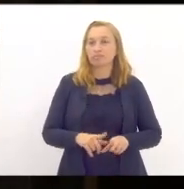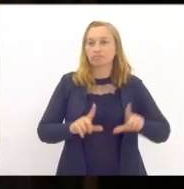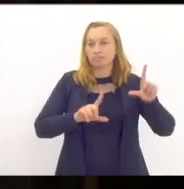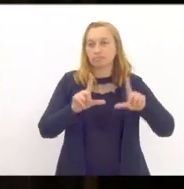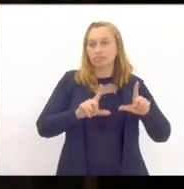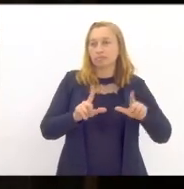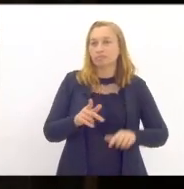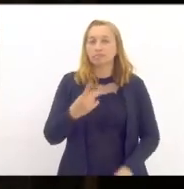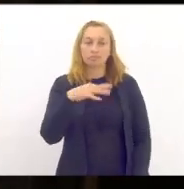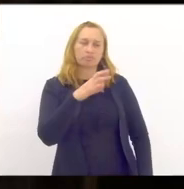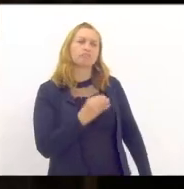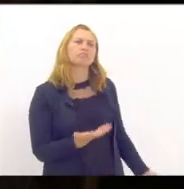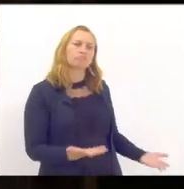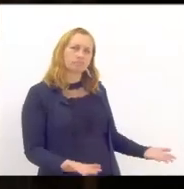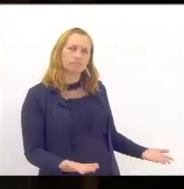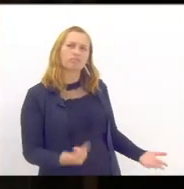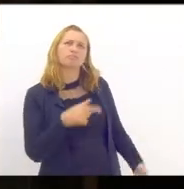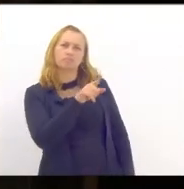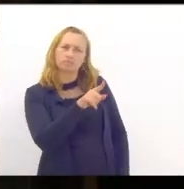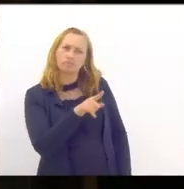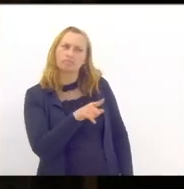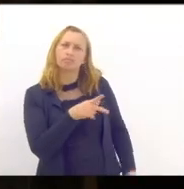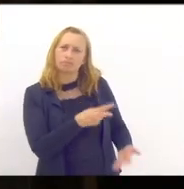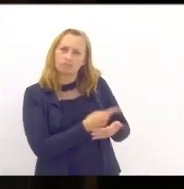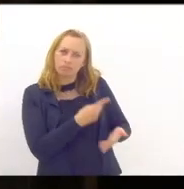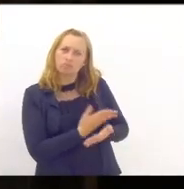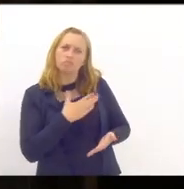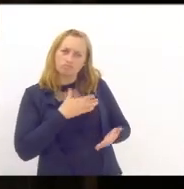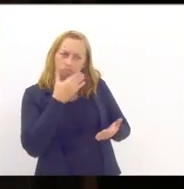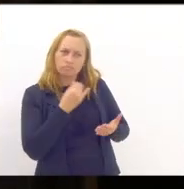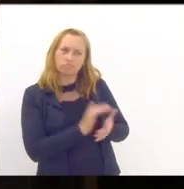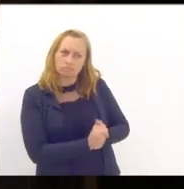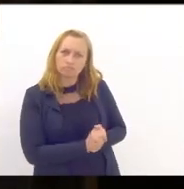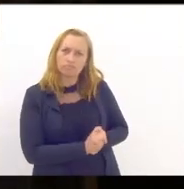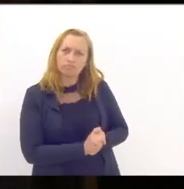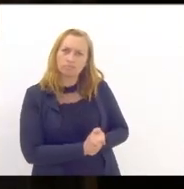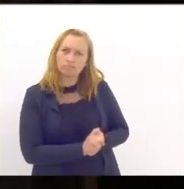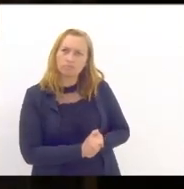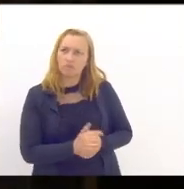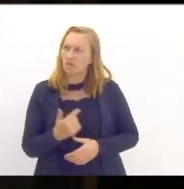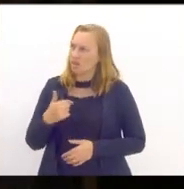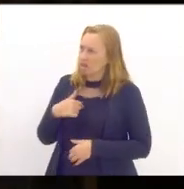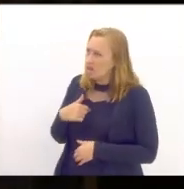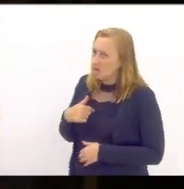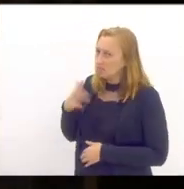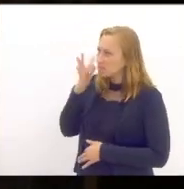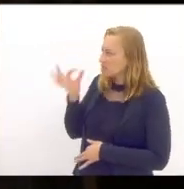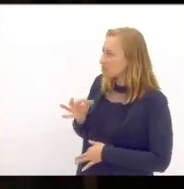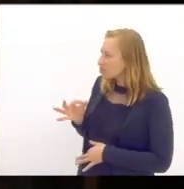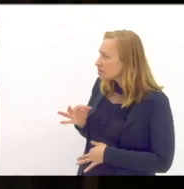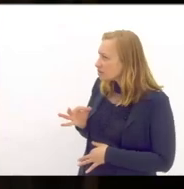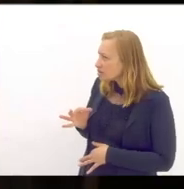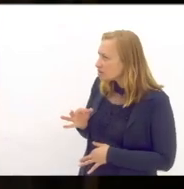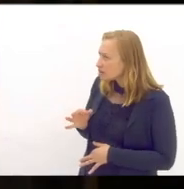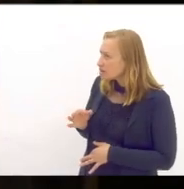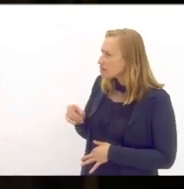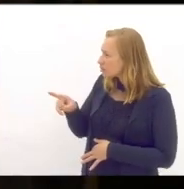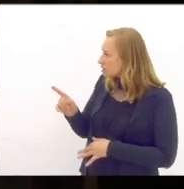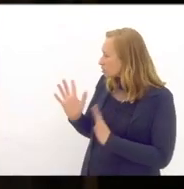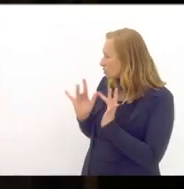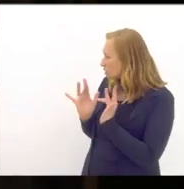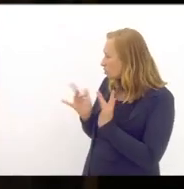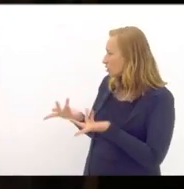pô, você foi injusto com meu marido, pô. Falei, fui, e eu não sabia que vocês estavam